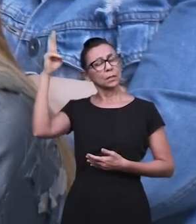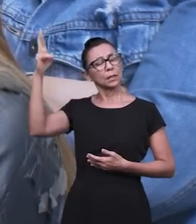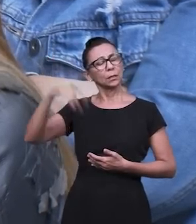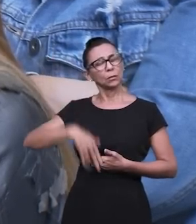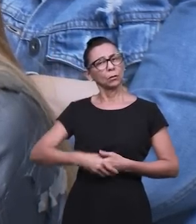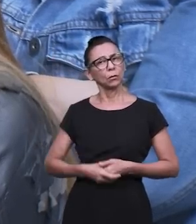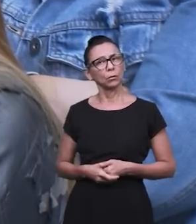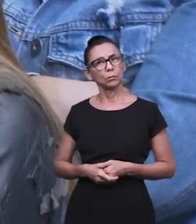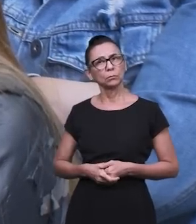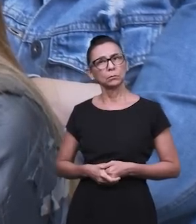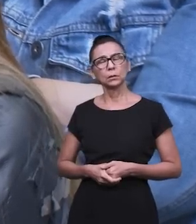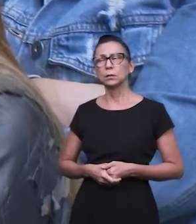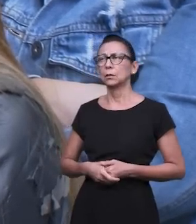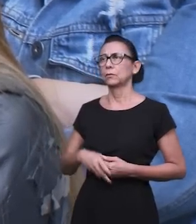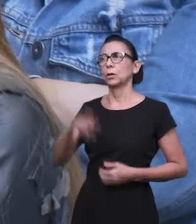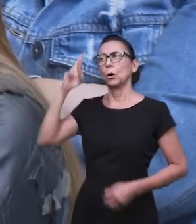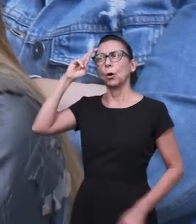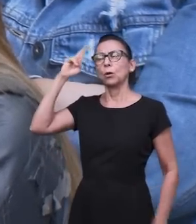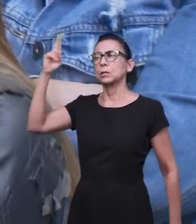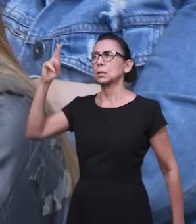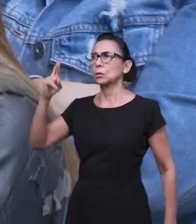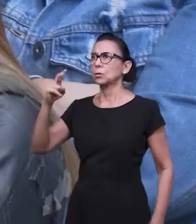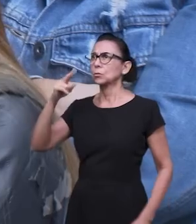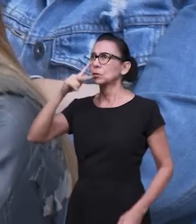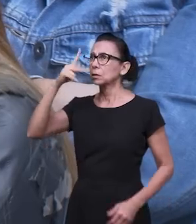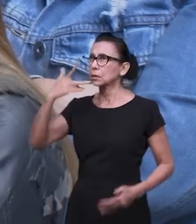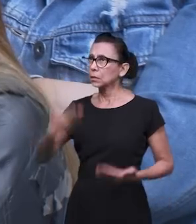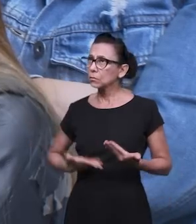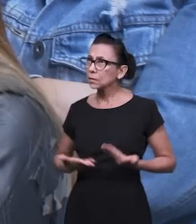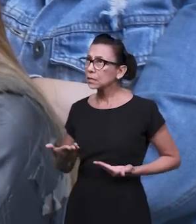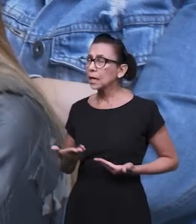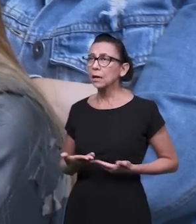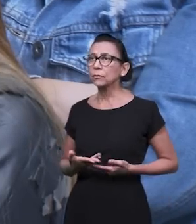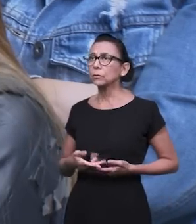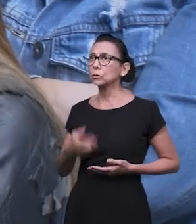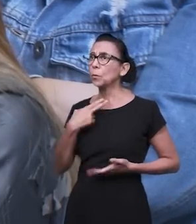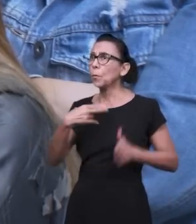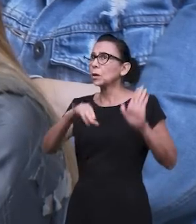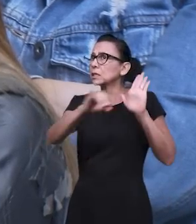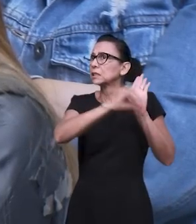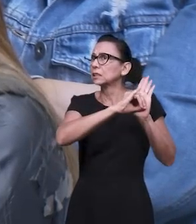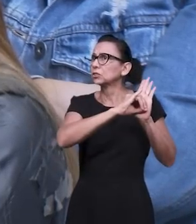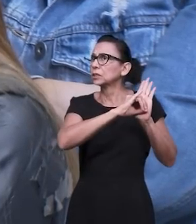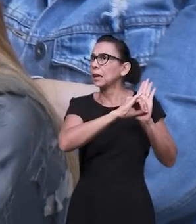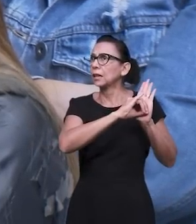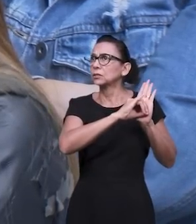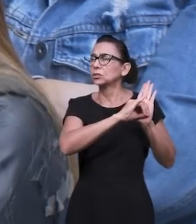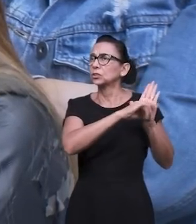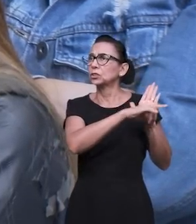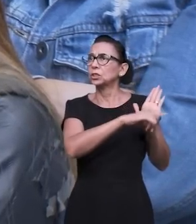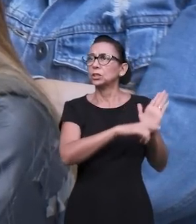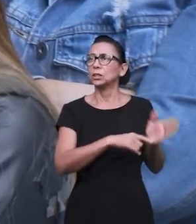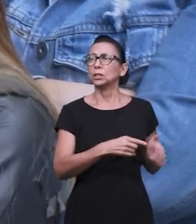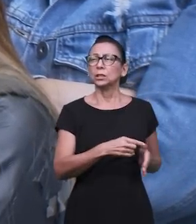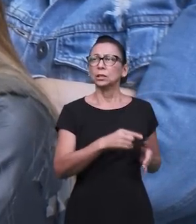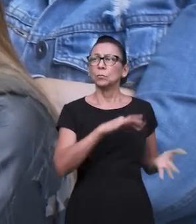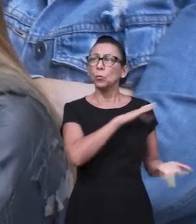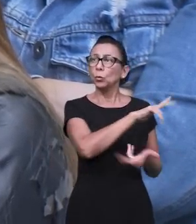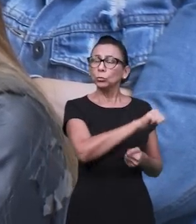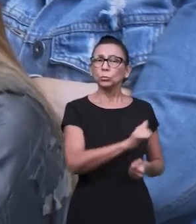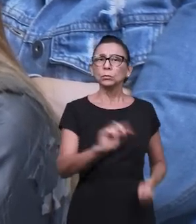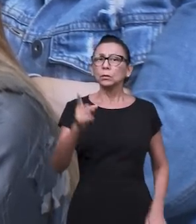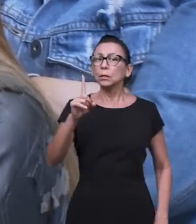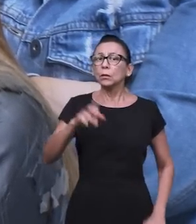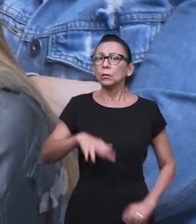no meu coração: Senhor, olha, eu sou servo do Senhor, eu não posso ter essa identidade. Eu preciso ter uma identidade como servo do Senhor aqui